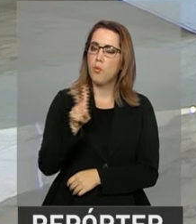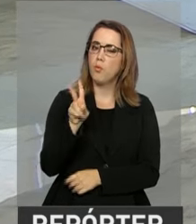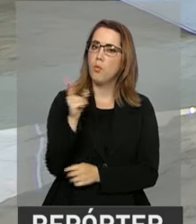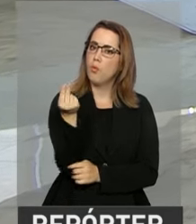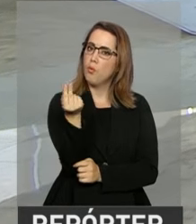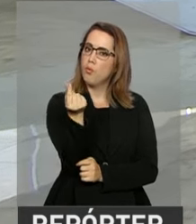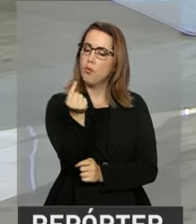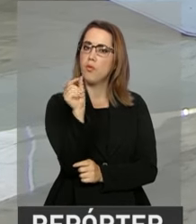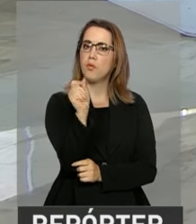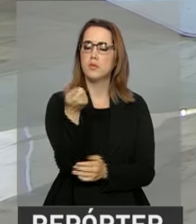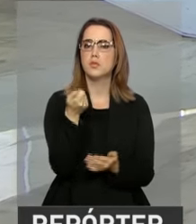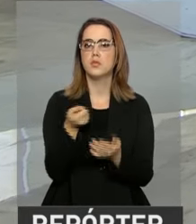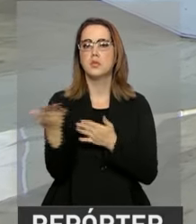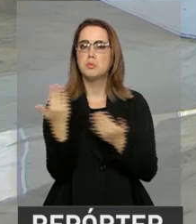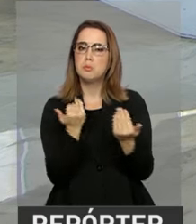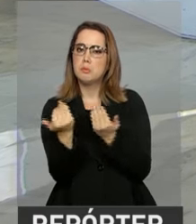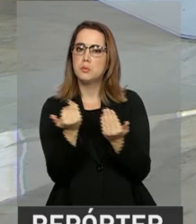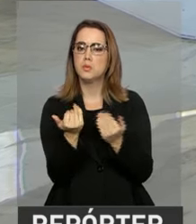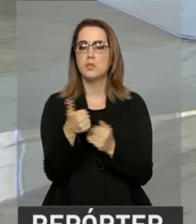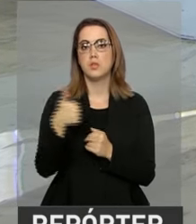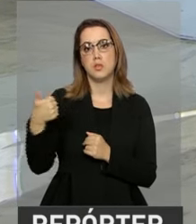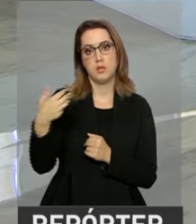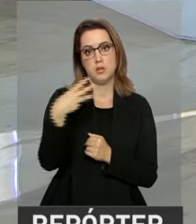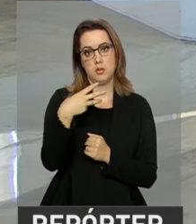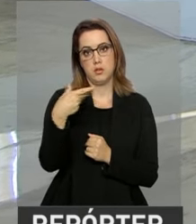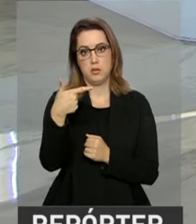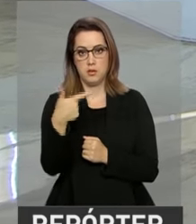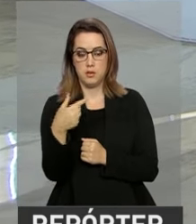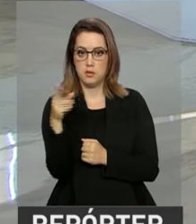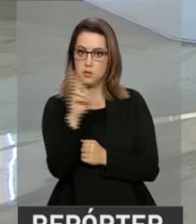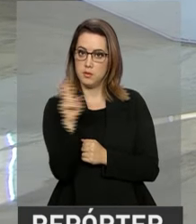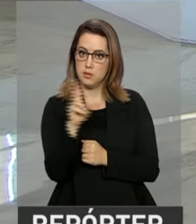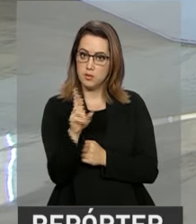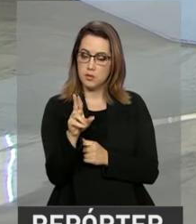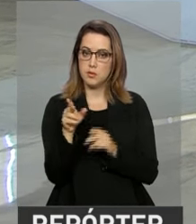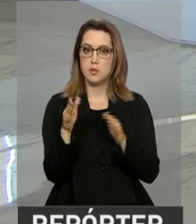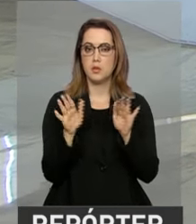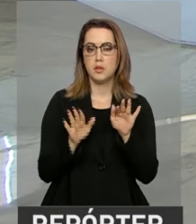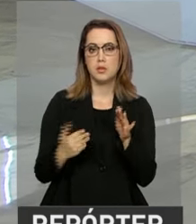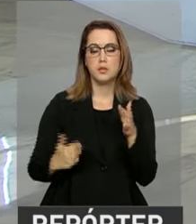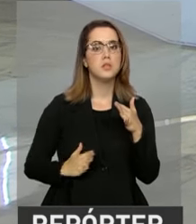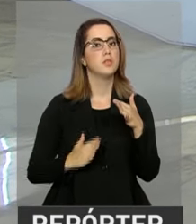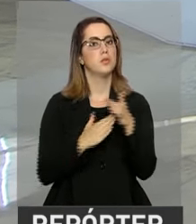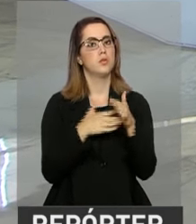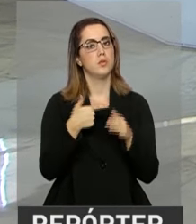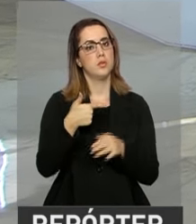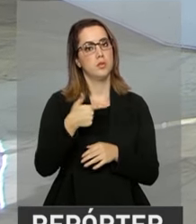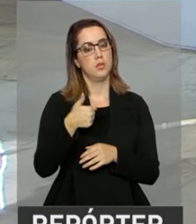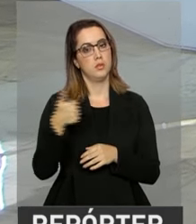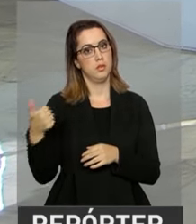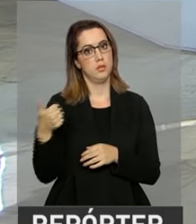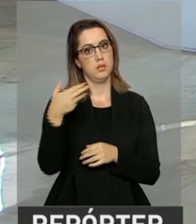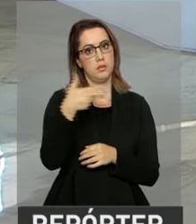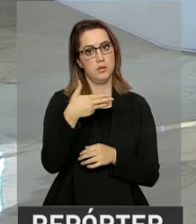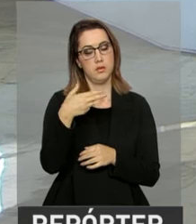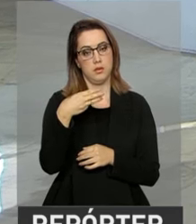pela vacina tem que variar entre r$ 2,50 6 e r